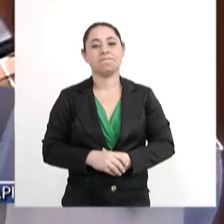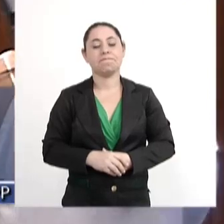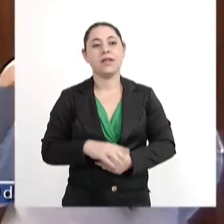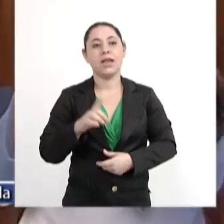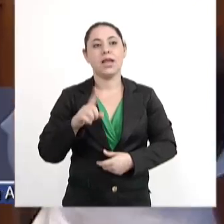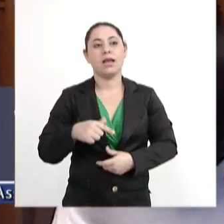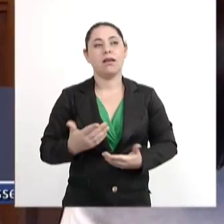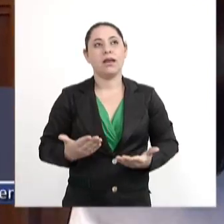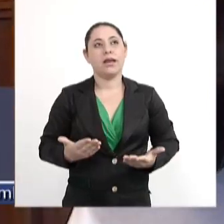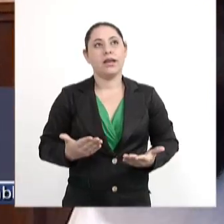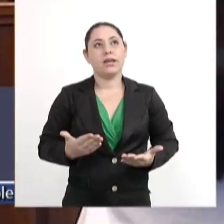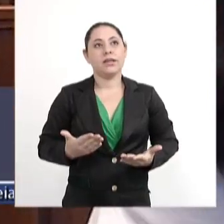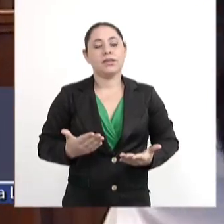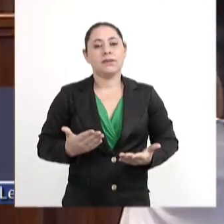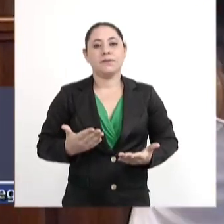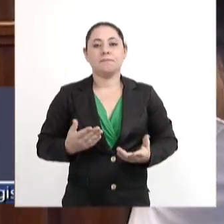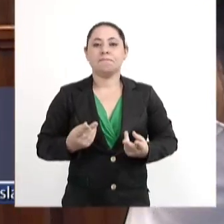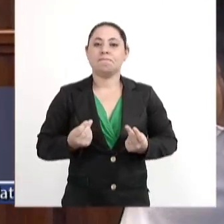justamente